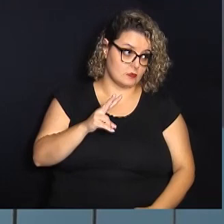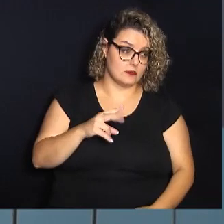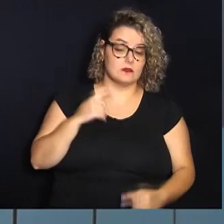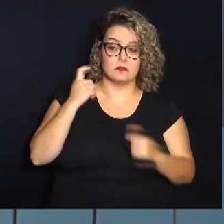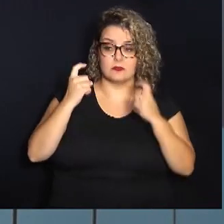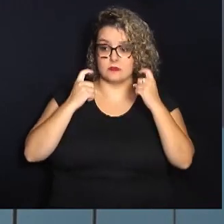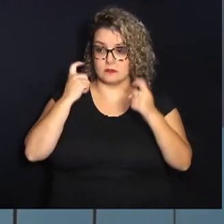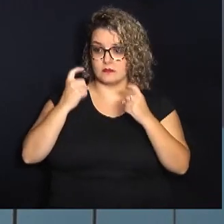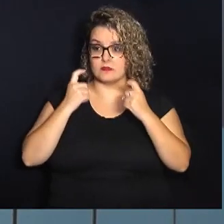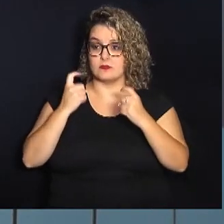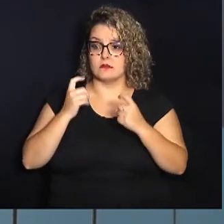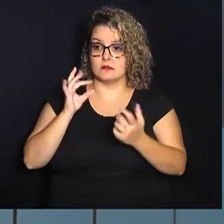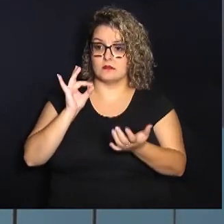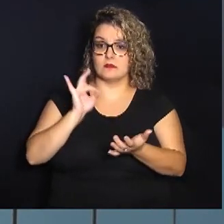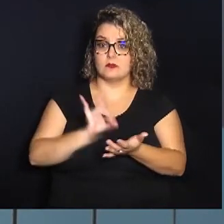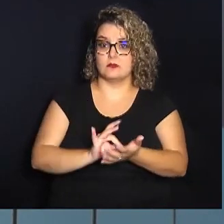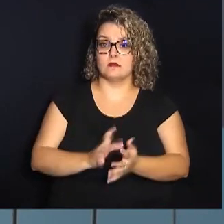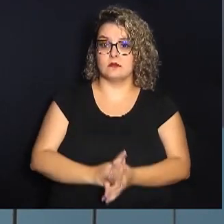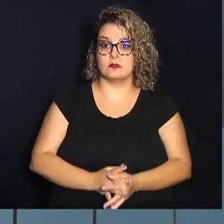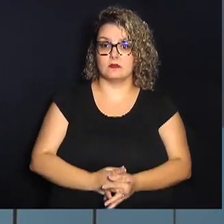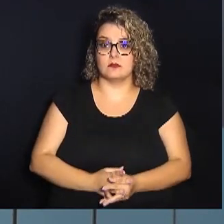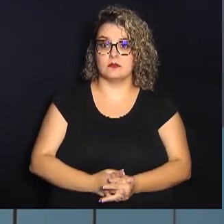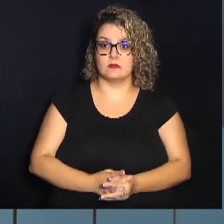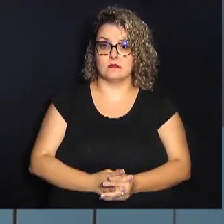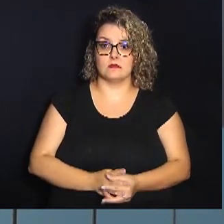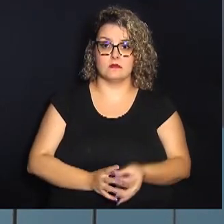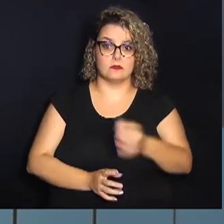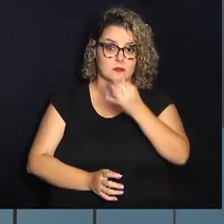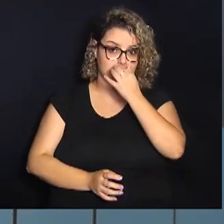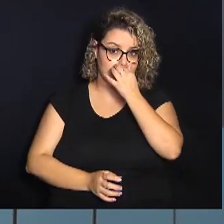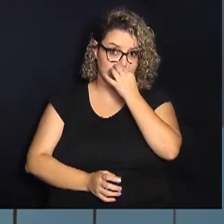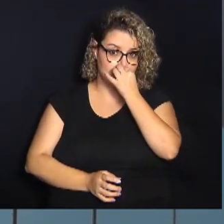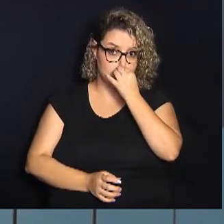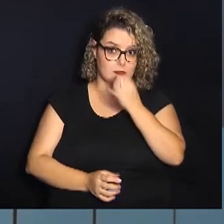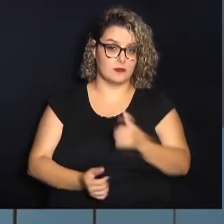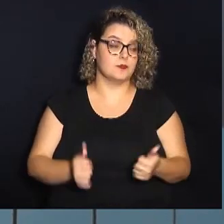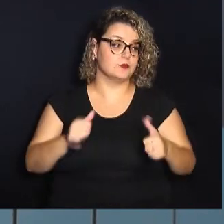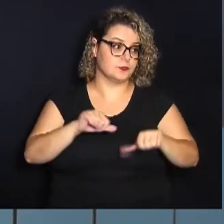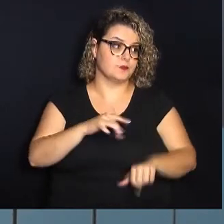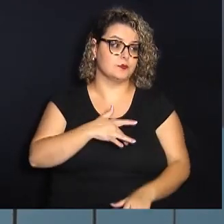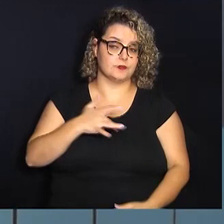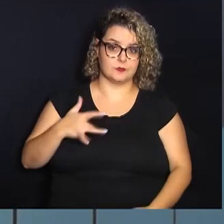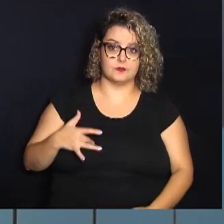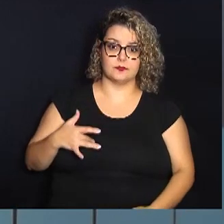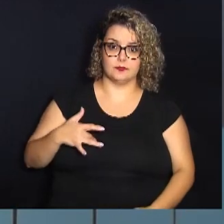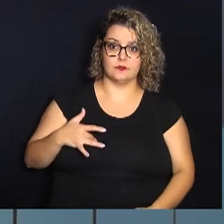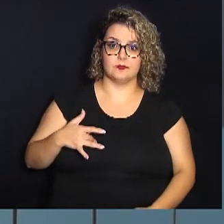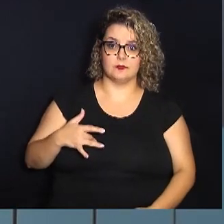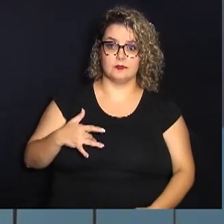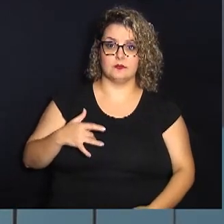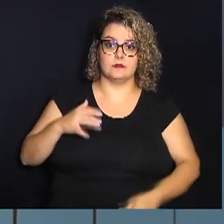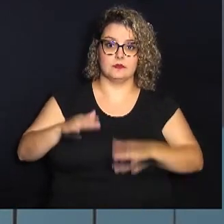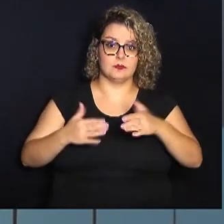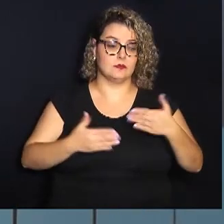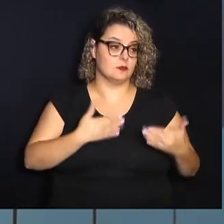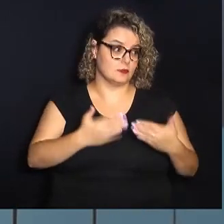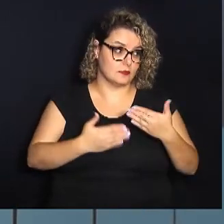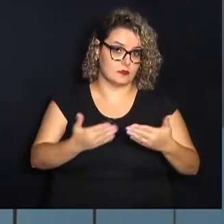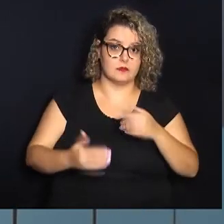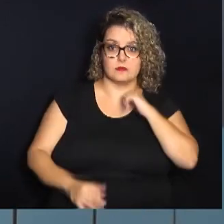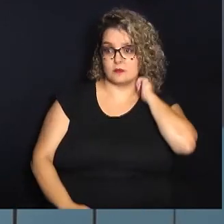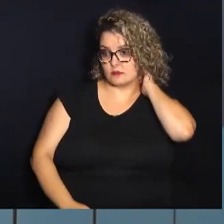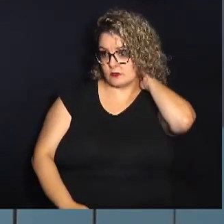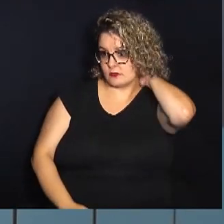preocupação mesmo é a crise na saúde, como a gente está atravessando muitas vezes. Muito desmonte da